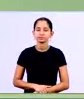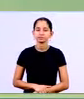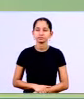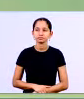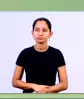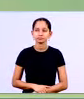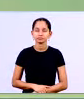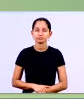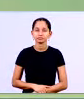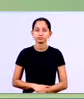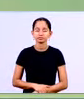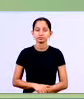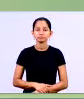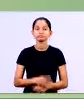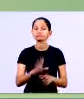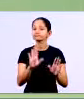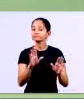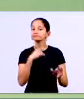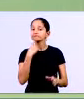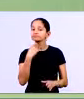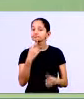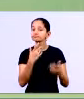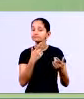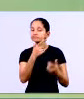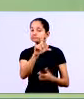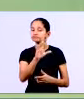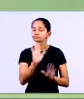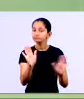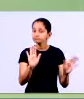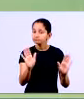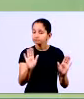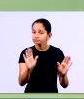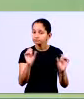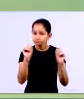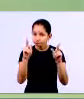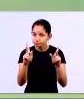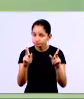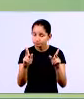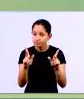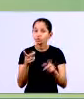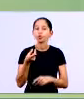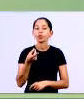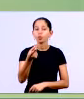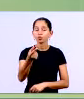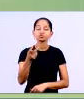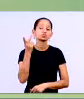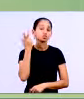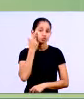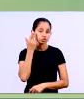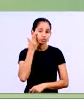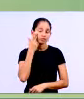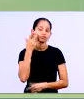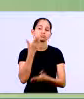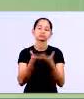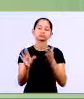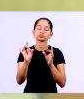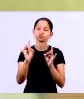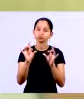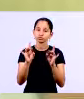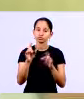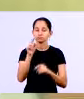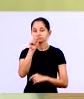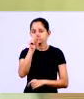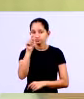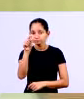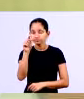Mais alguma pergunta, professora Tayane? Só perdeu o trema, então, viu, pessoal? Não perdeu o Sequência, acento, não. perdeu apenas o trema. Isso. A